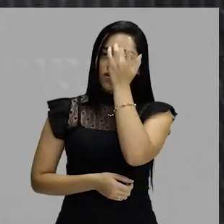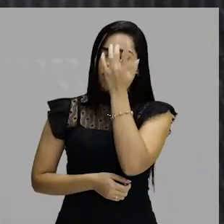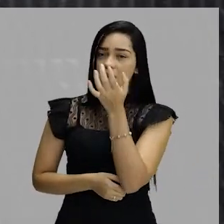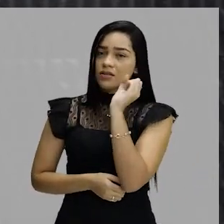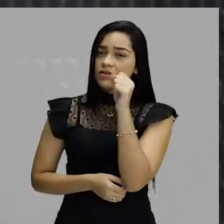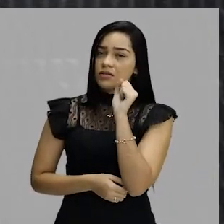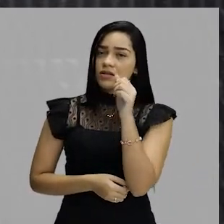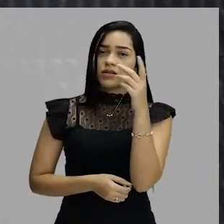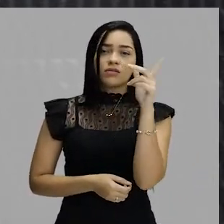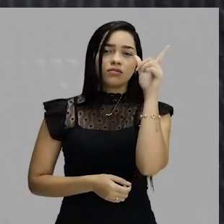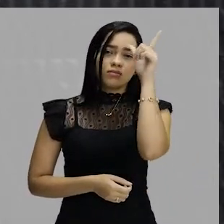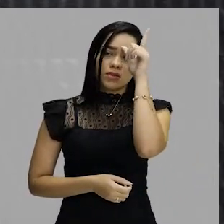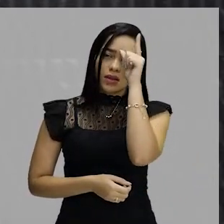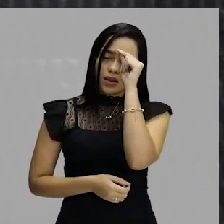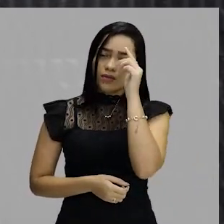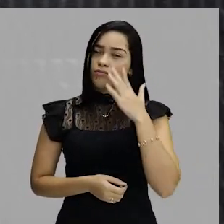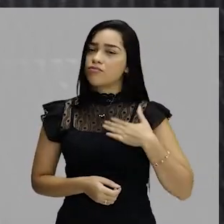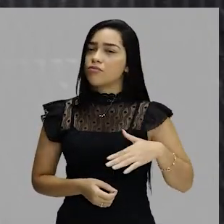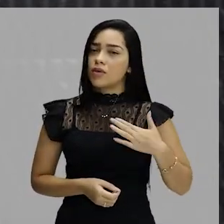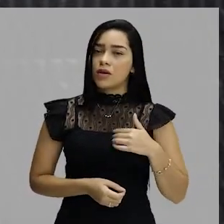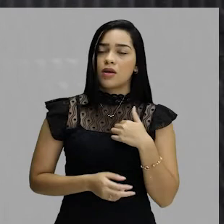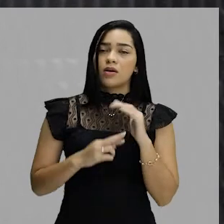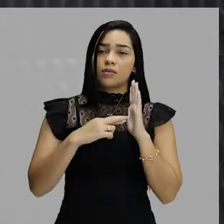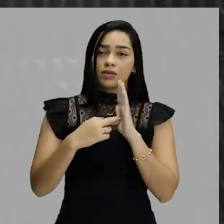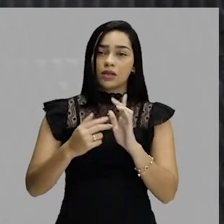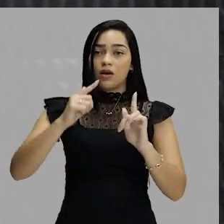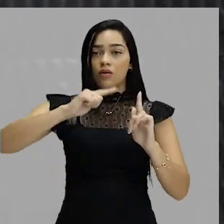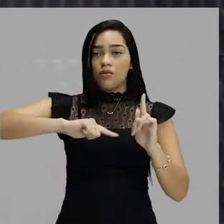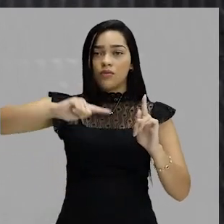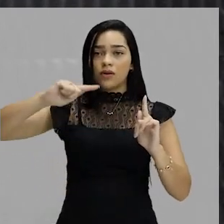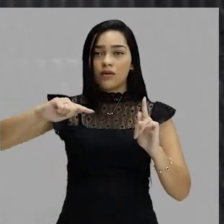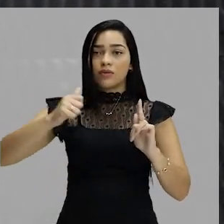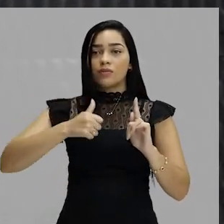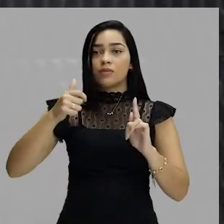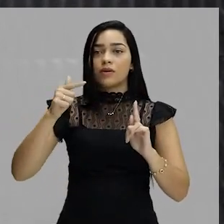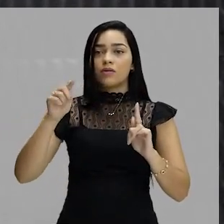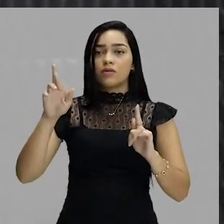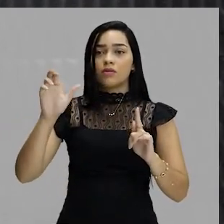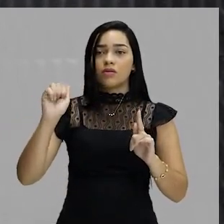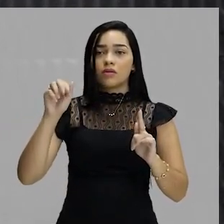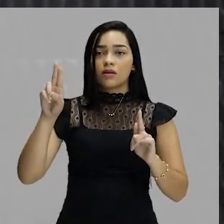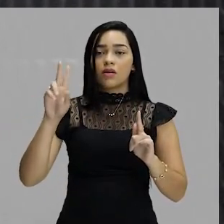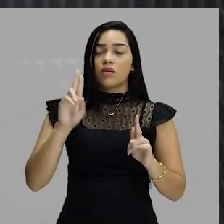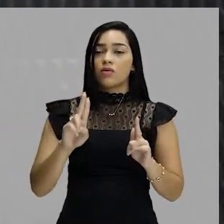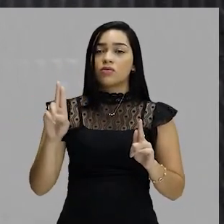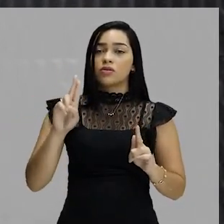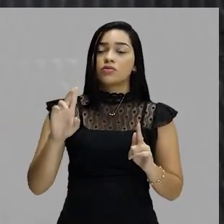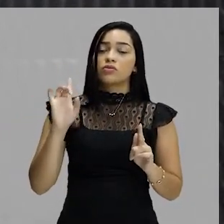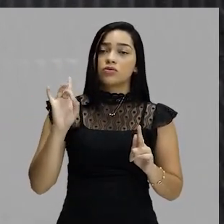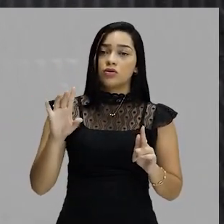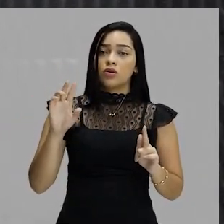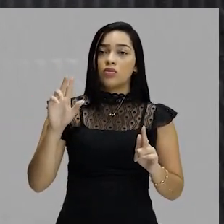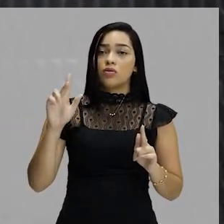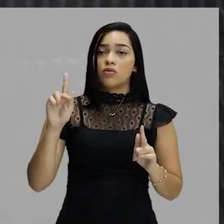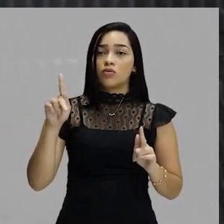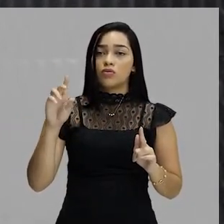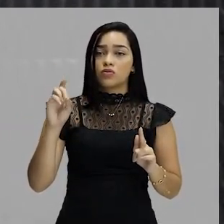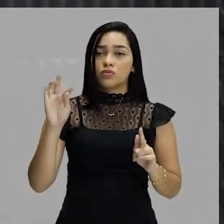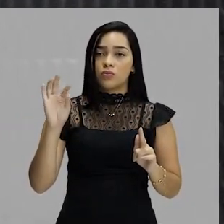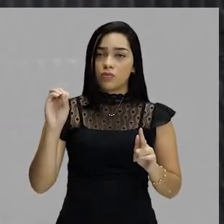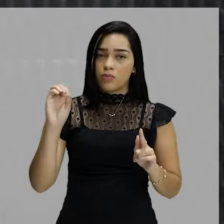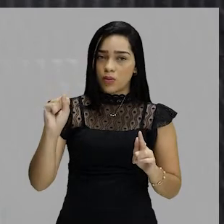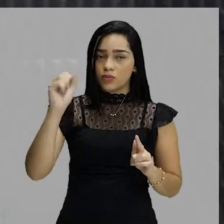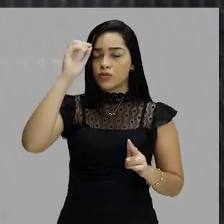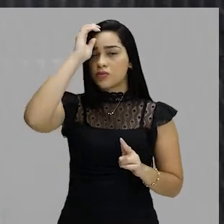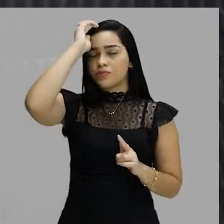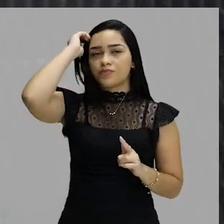é tranquilo eu representar o gráfico de uma função do primeiro grau usando apenas os pontos notáveis.